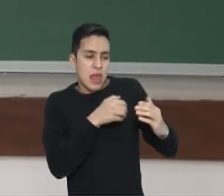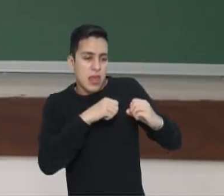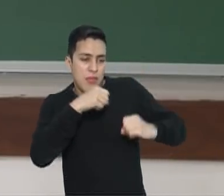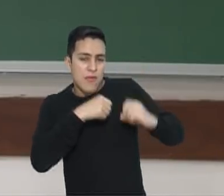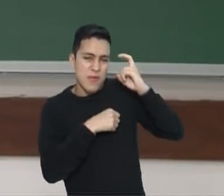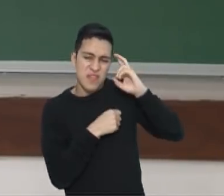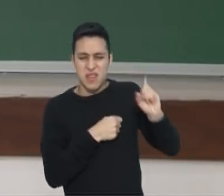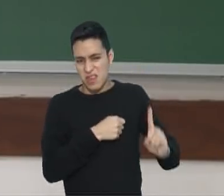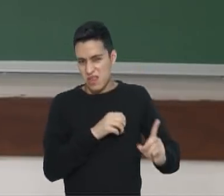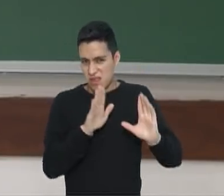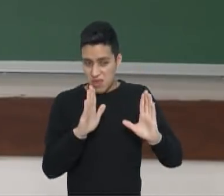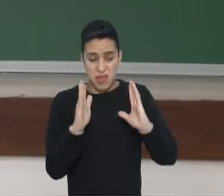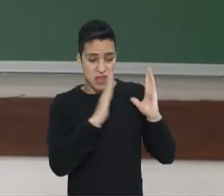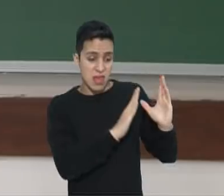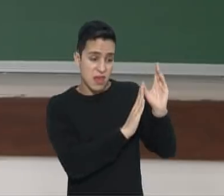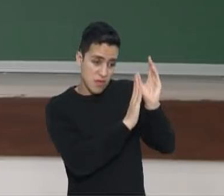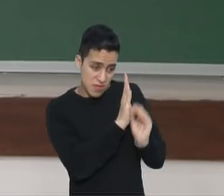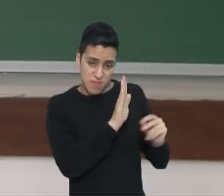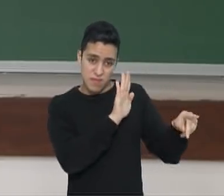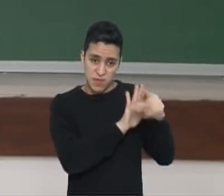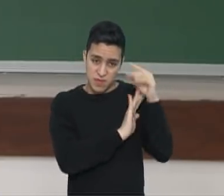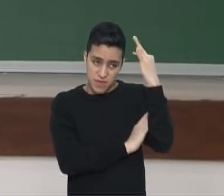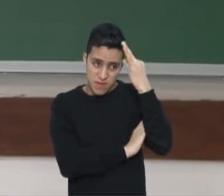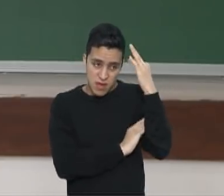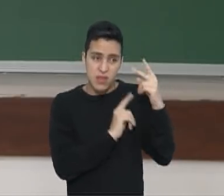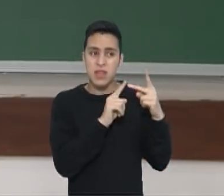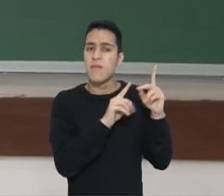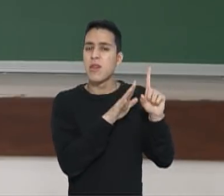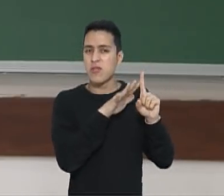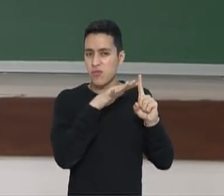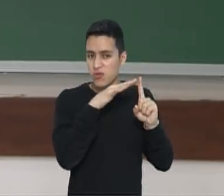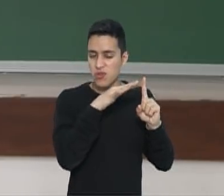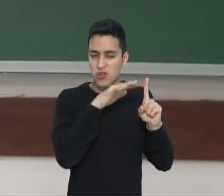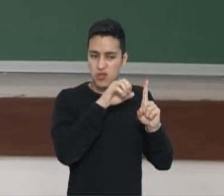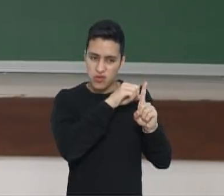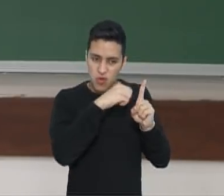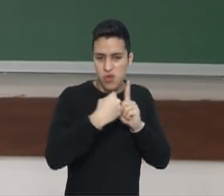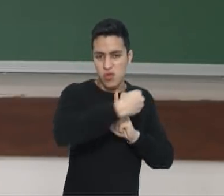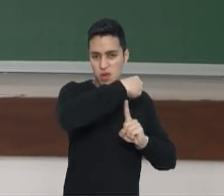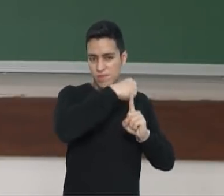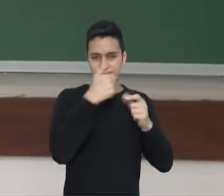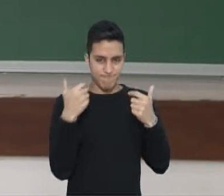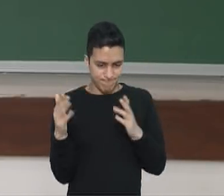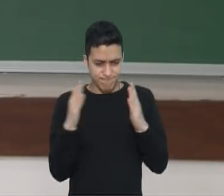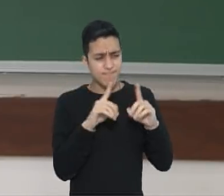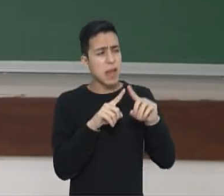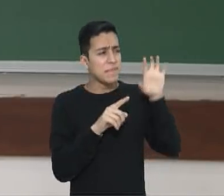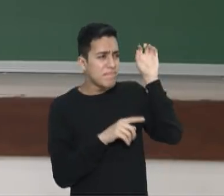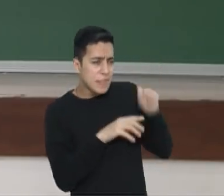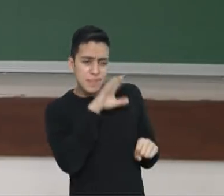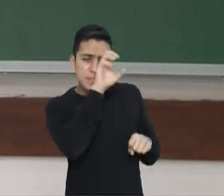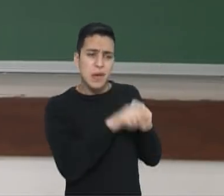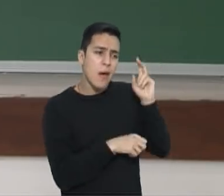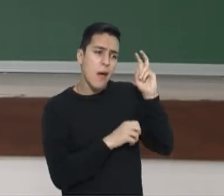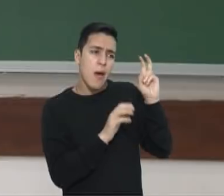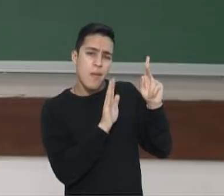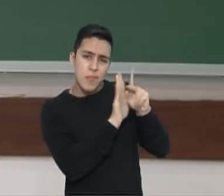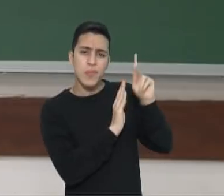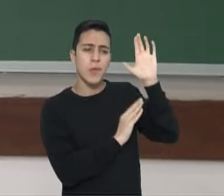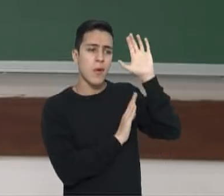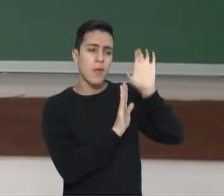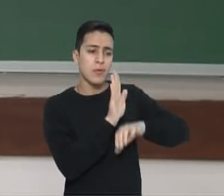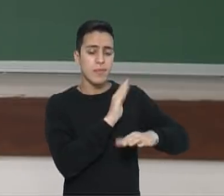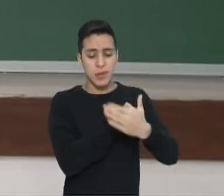cuidado com isso. Esse é um conteúdo para filosofia e sociologia. Mas nós utilizamos os conceitos da indústria cultural para analisar o